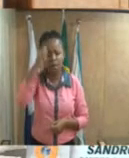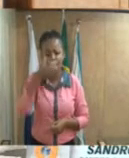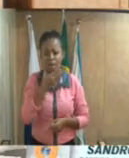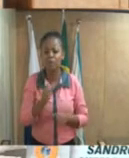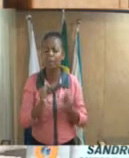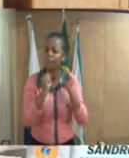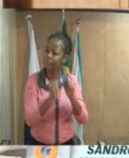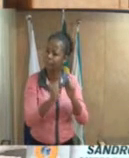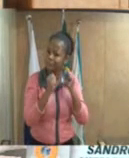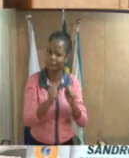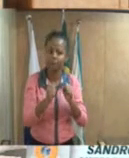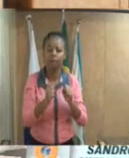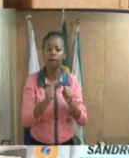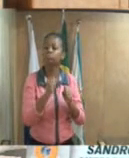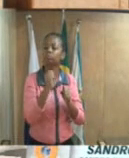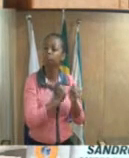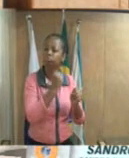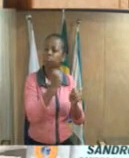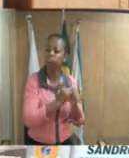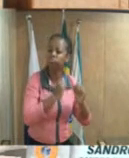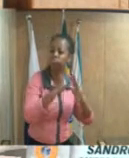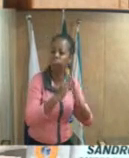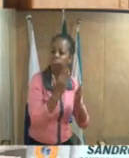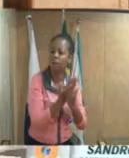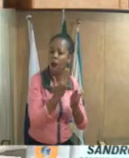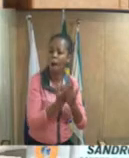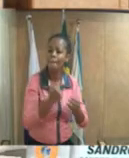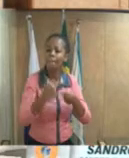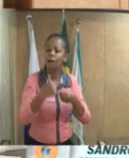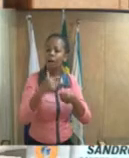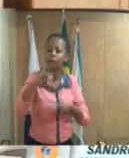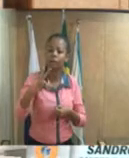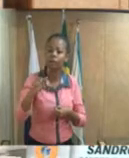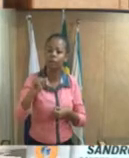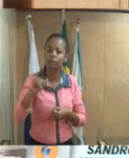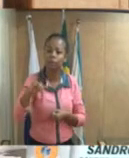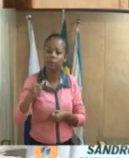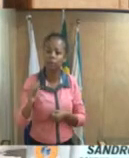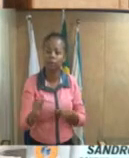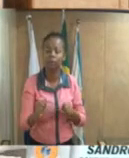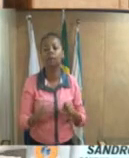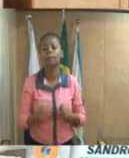de creche no bairro Itatiaia, primeiro distrito deste município.